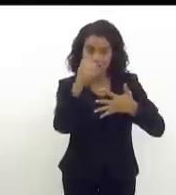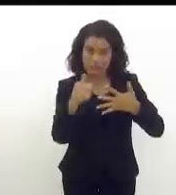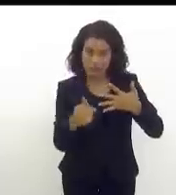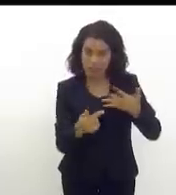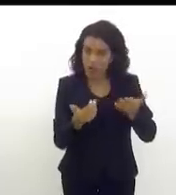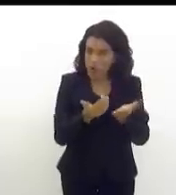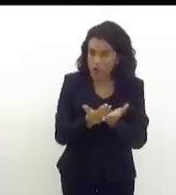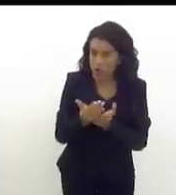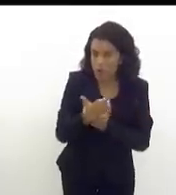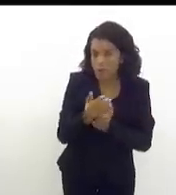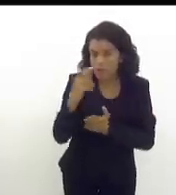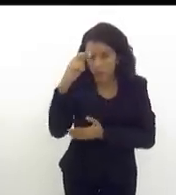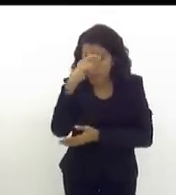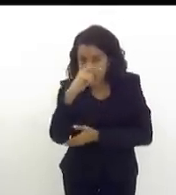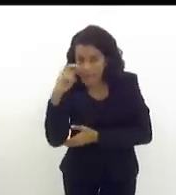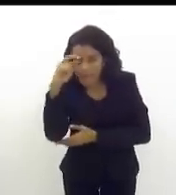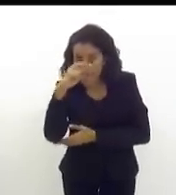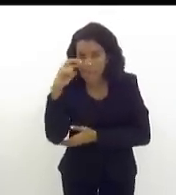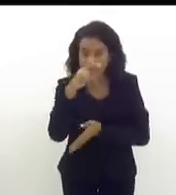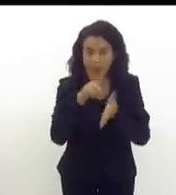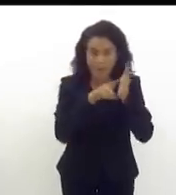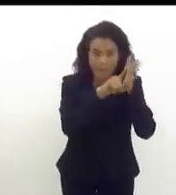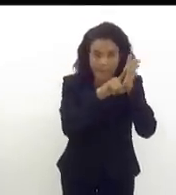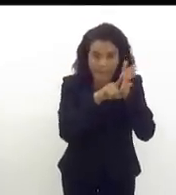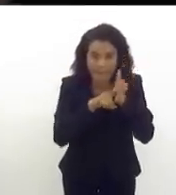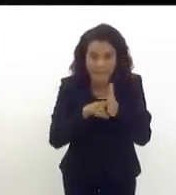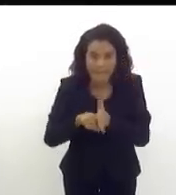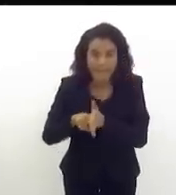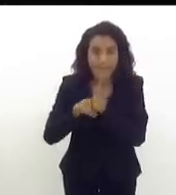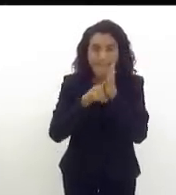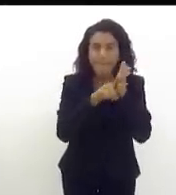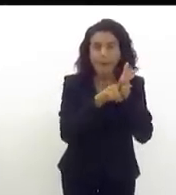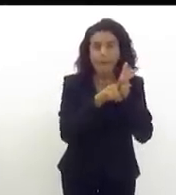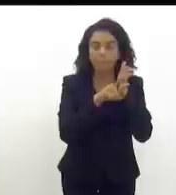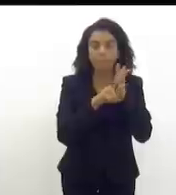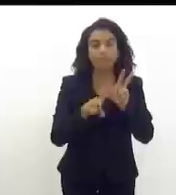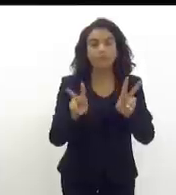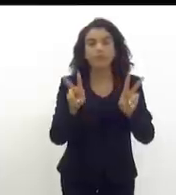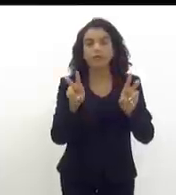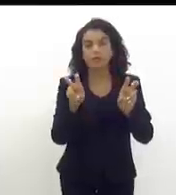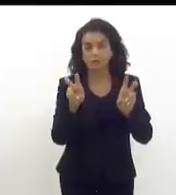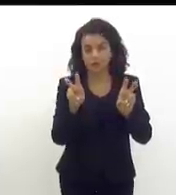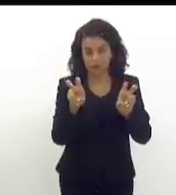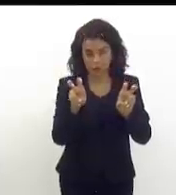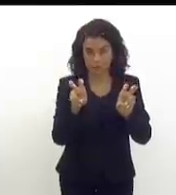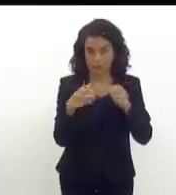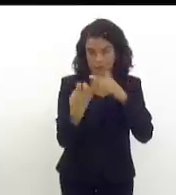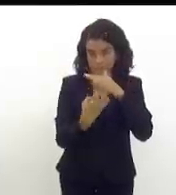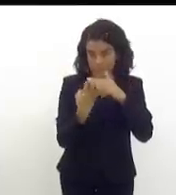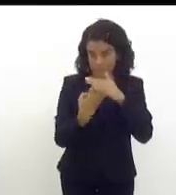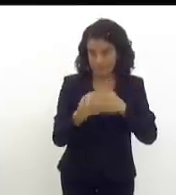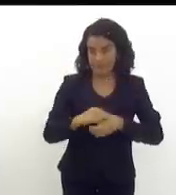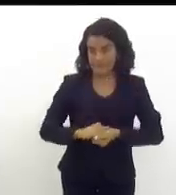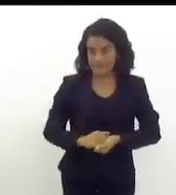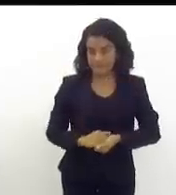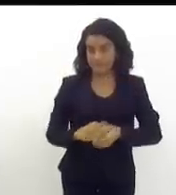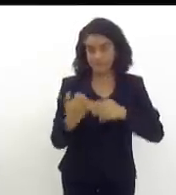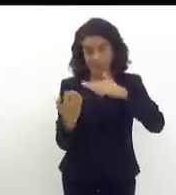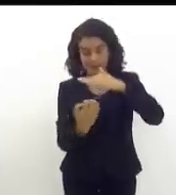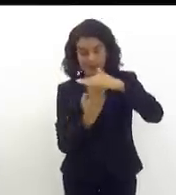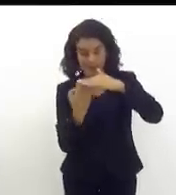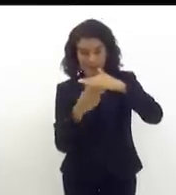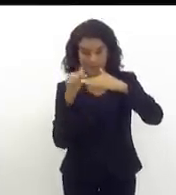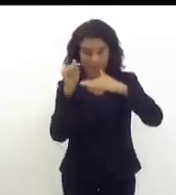fiscalizar ali fazer um Nobre levantamento sobre essa empresa essa